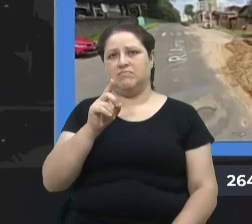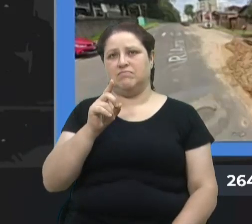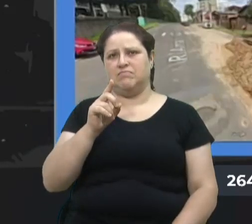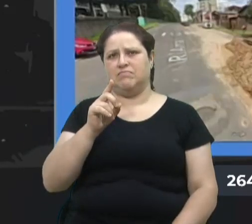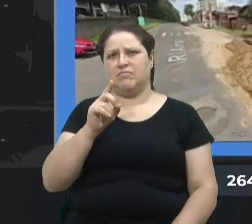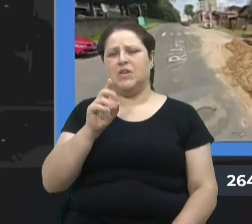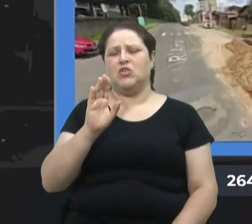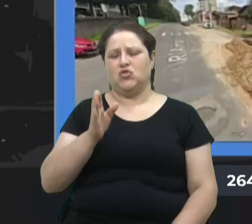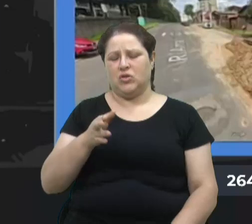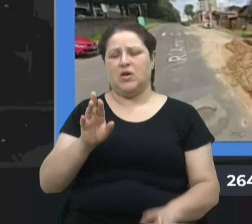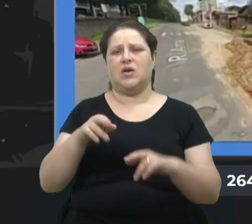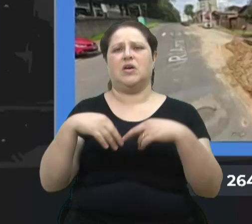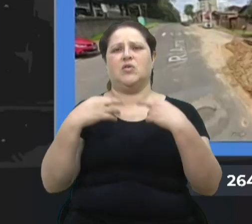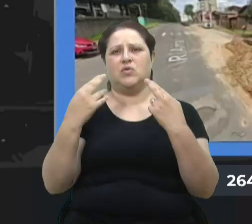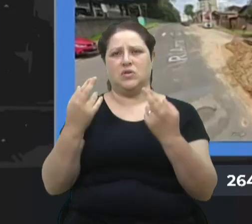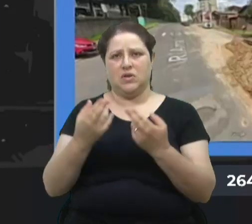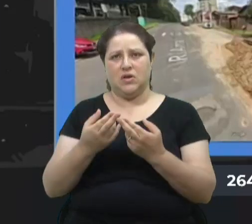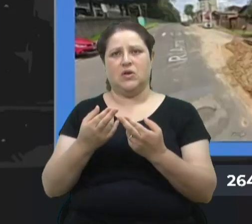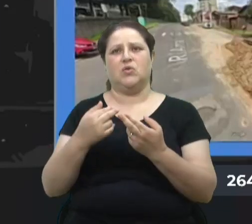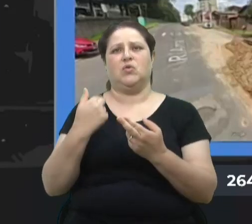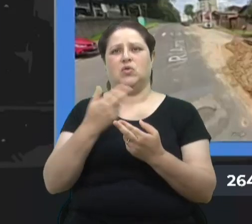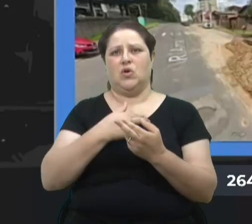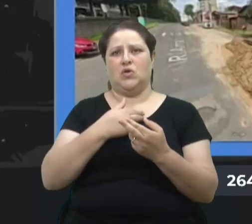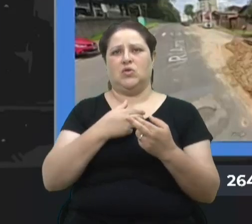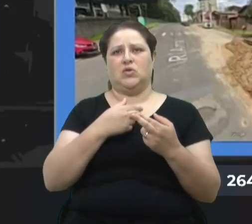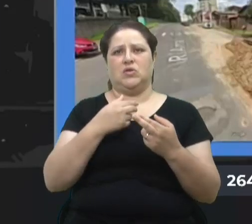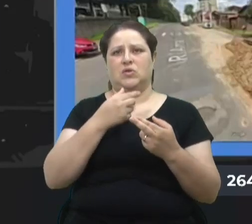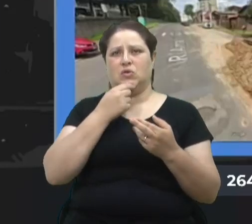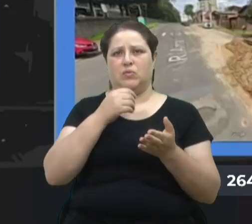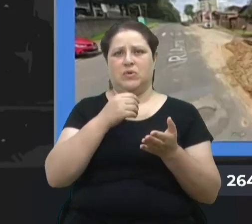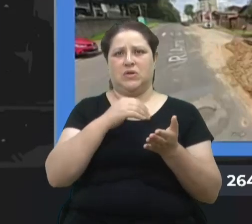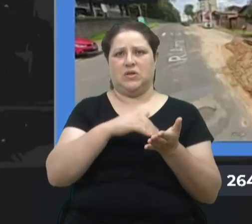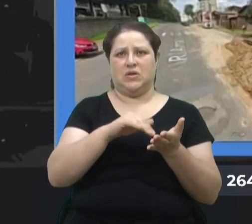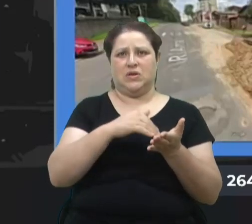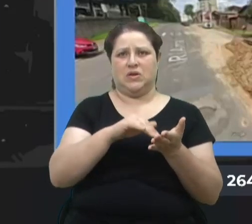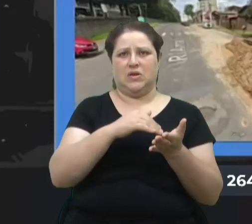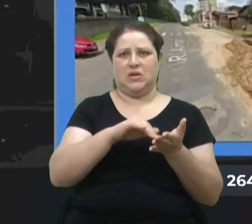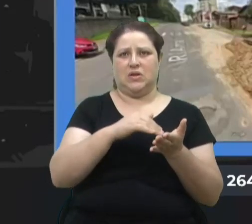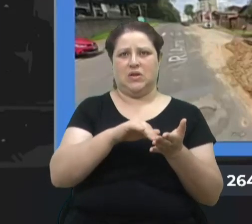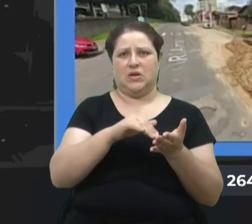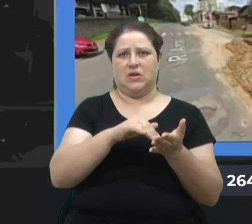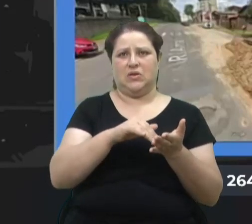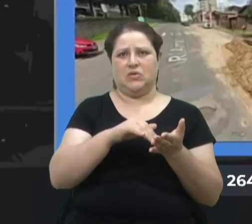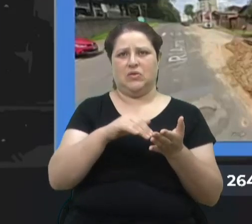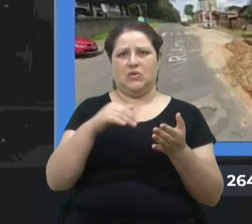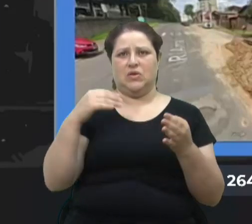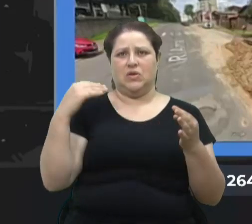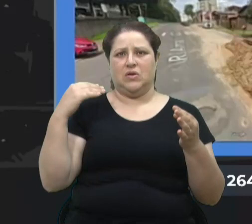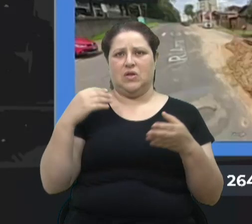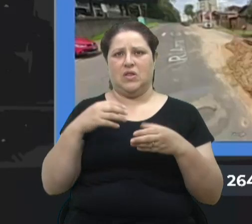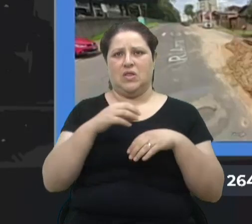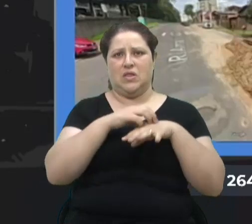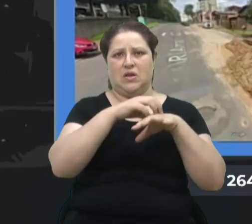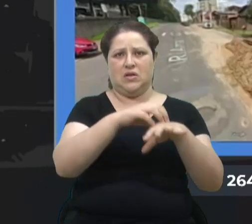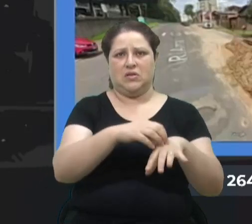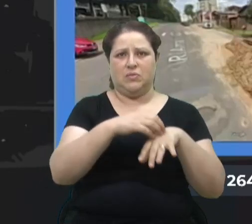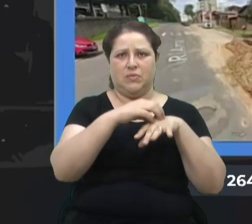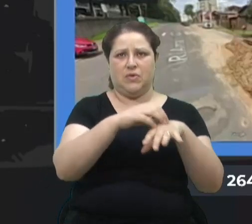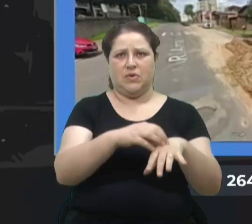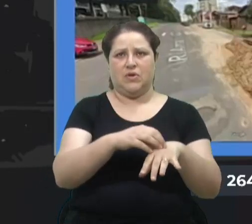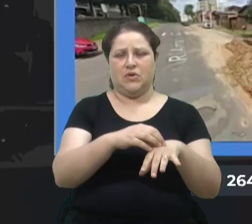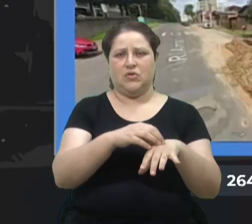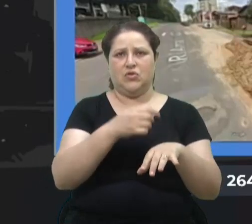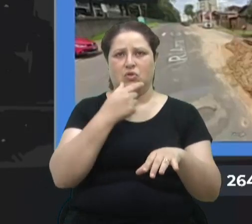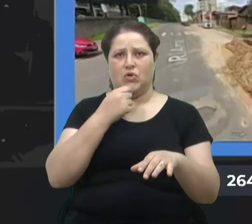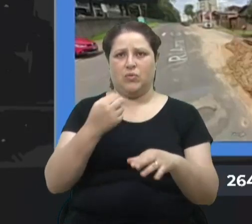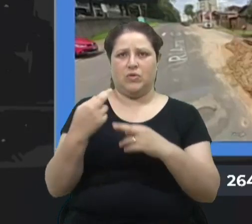com o secretário de transporte, que é um carimbador de aumento do transporte da tarifa do ônibus